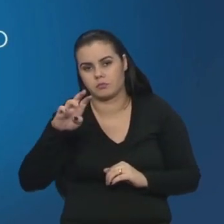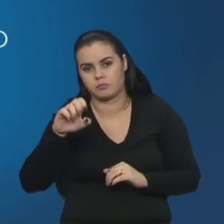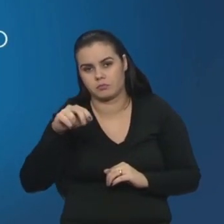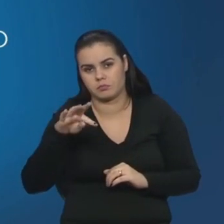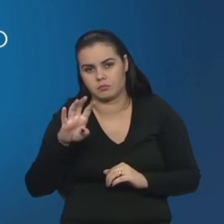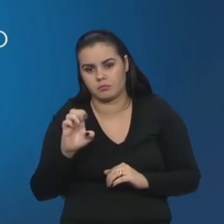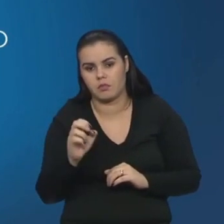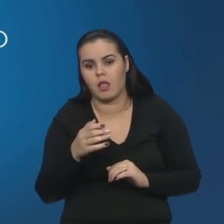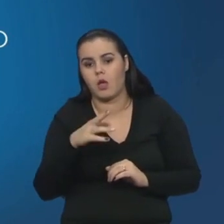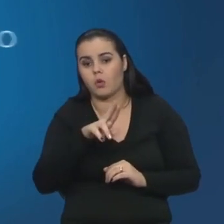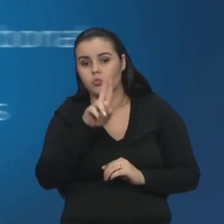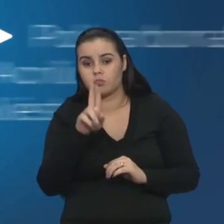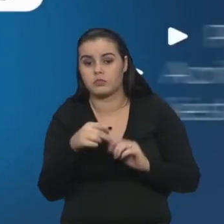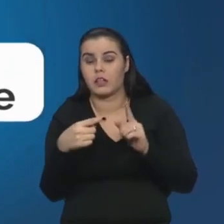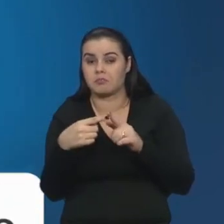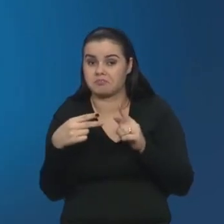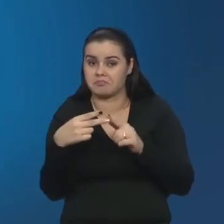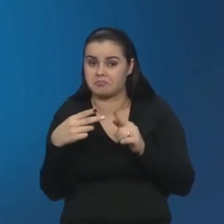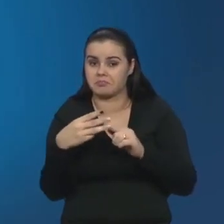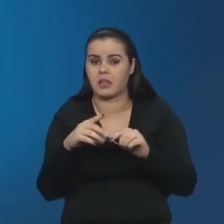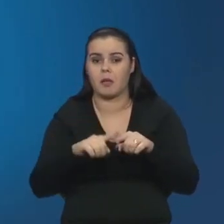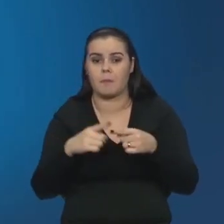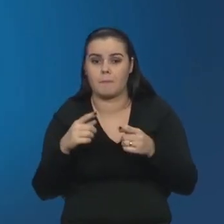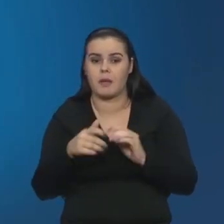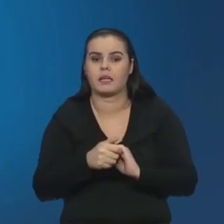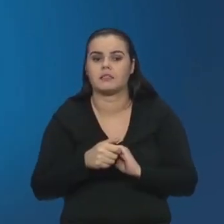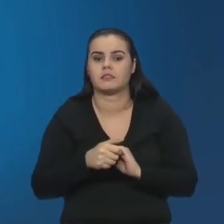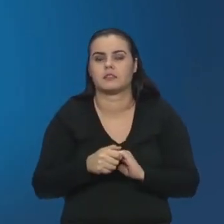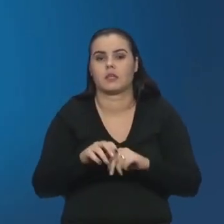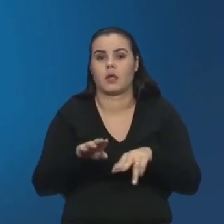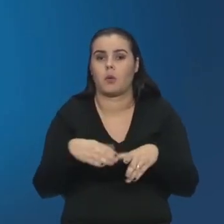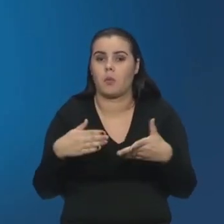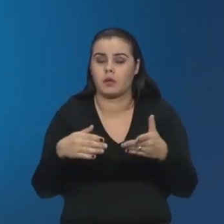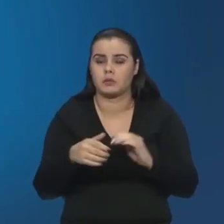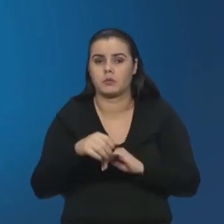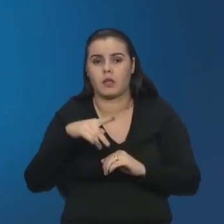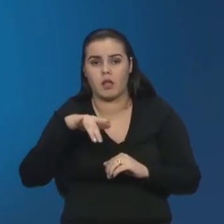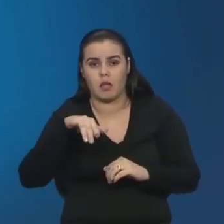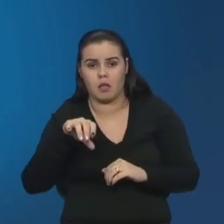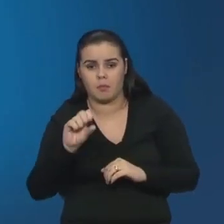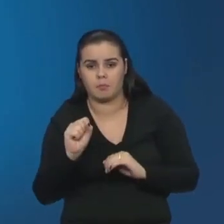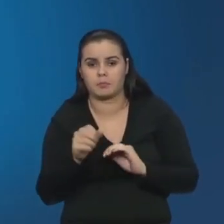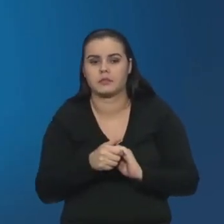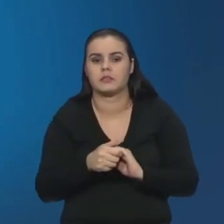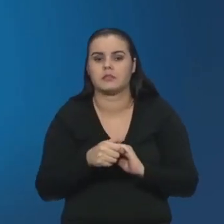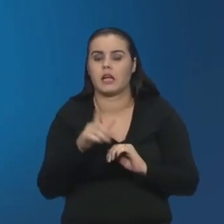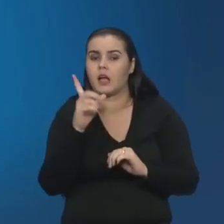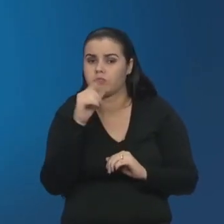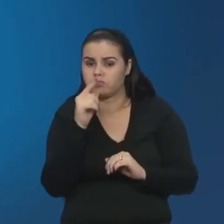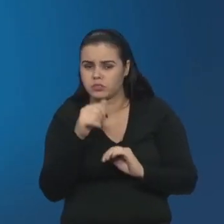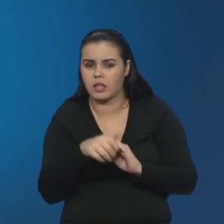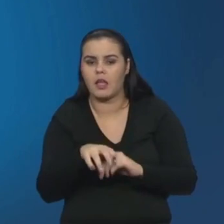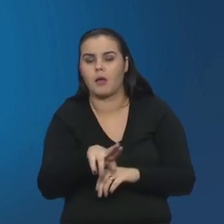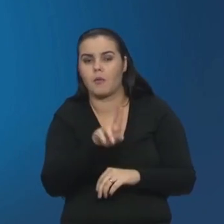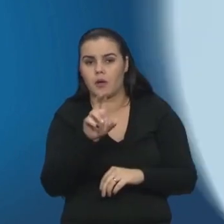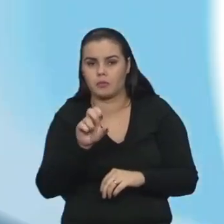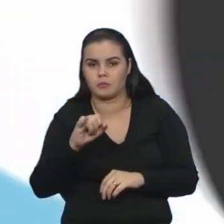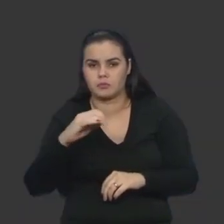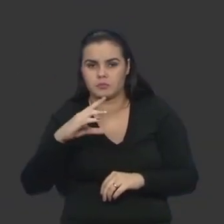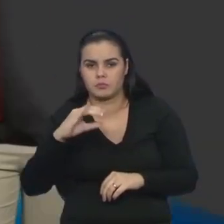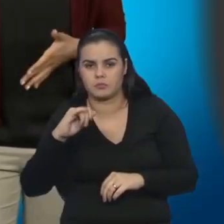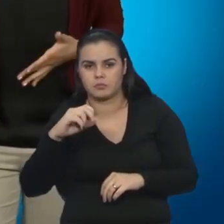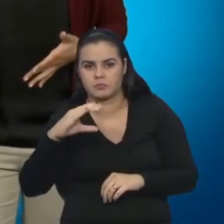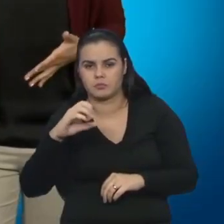acrílico e os poliésteres. Já para o acabamento das pias e bancadas com áreas molhadas, são aplicados silicone e